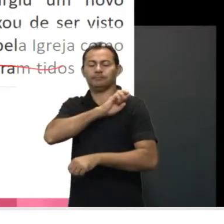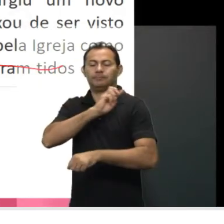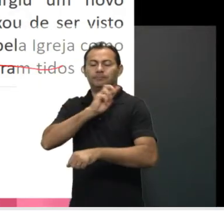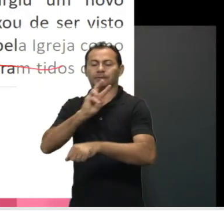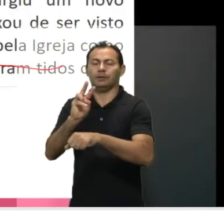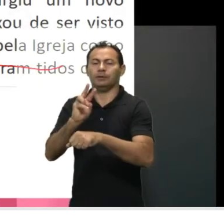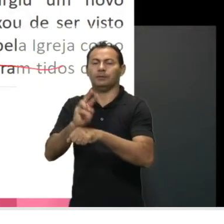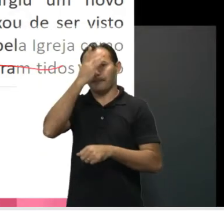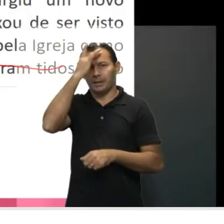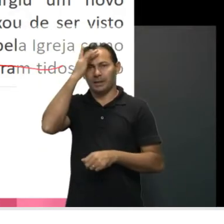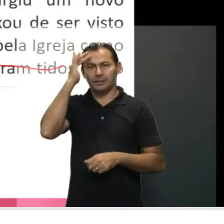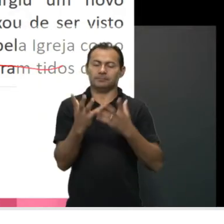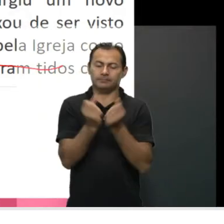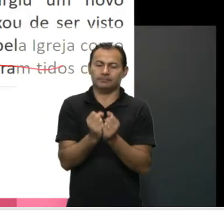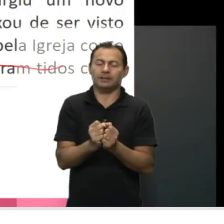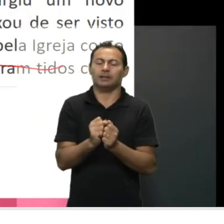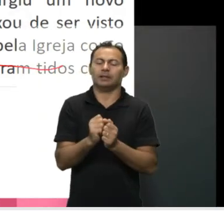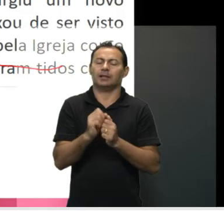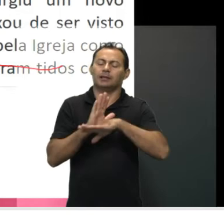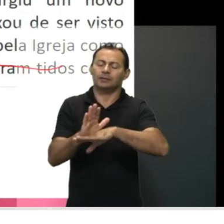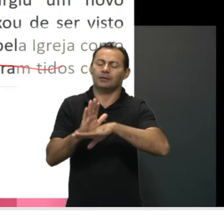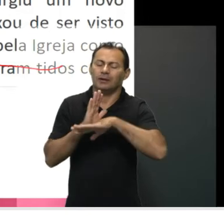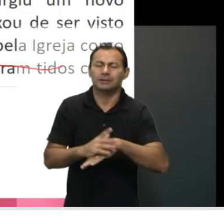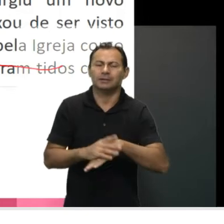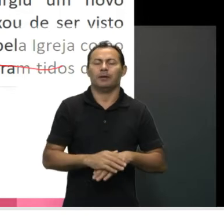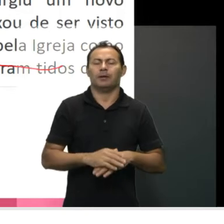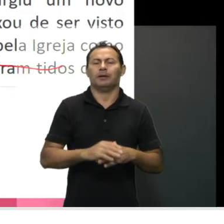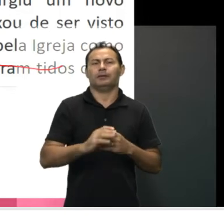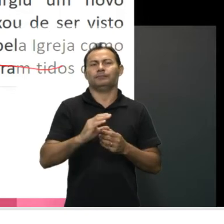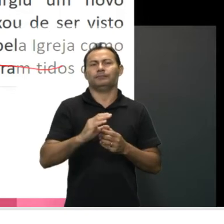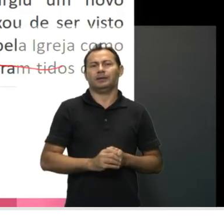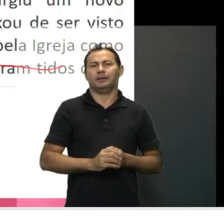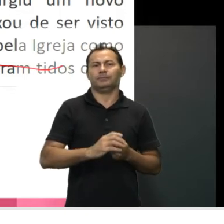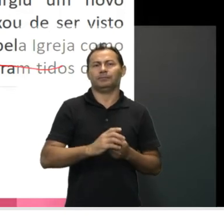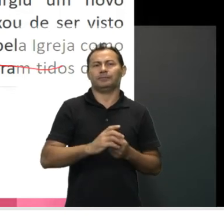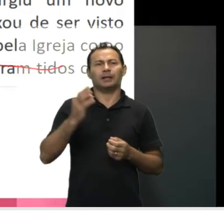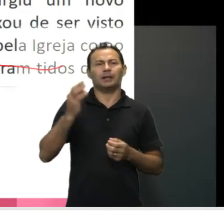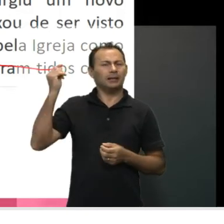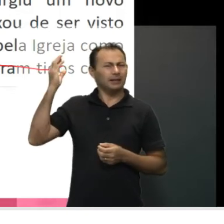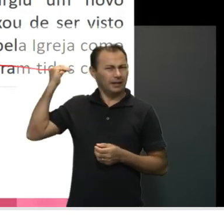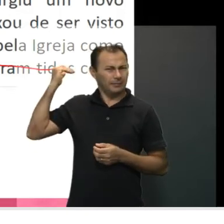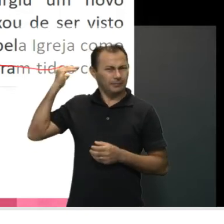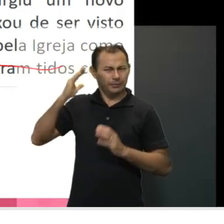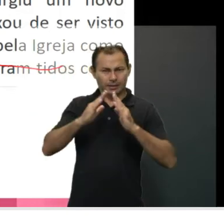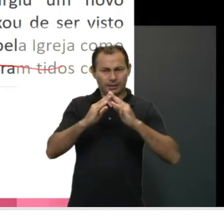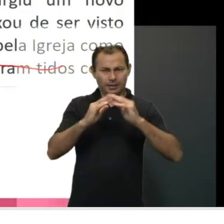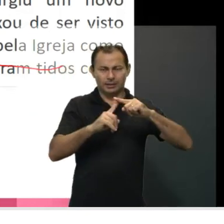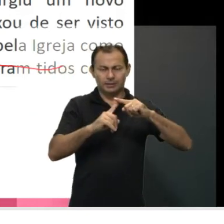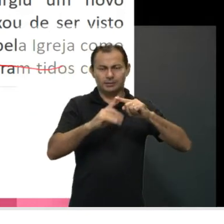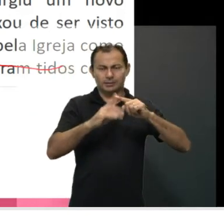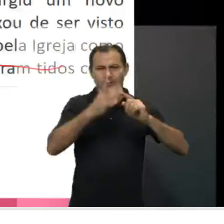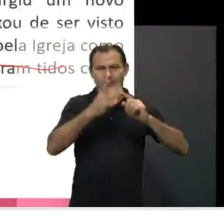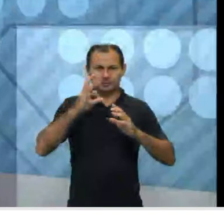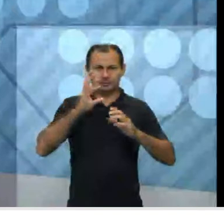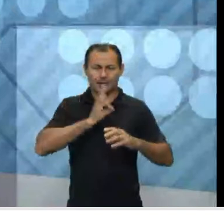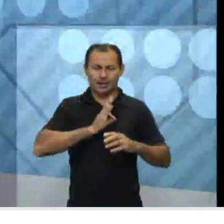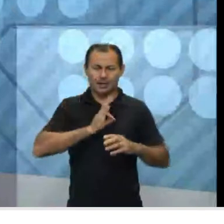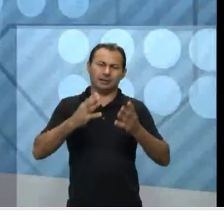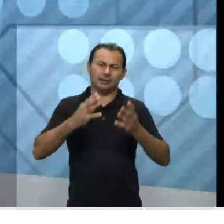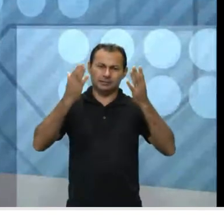e caridosas. Então, nesta época, a gente vai ver que a Igreja, não é, os religiosos, eles começam a ter